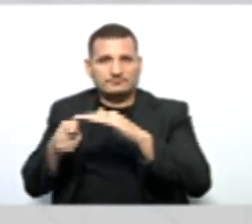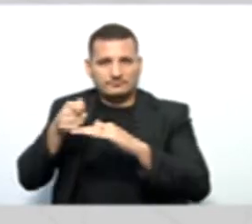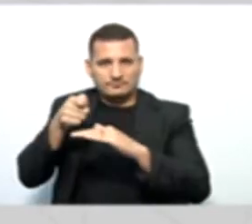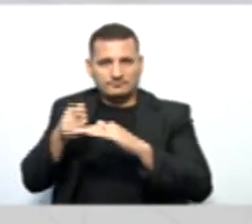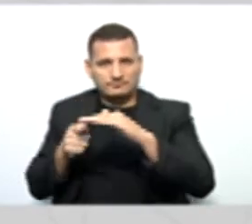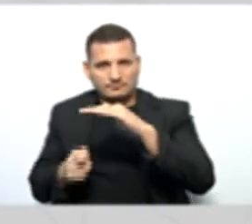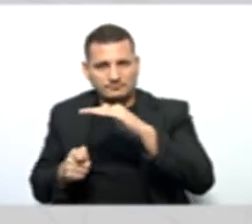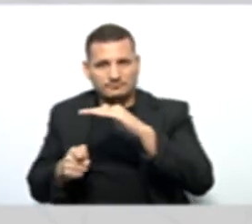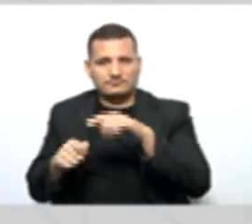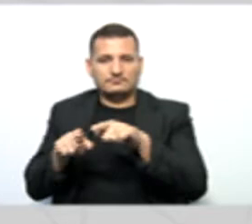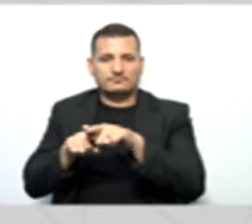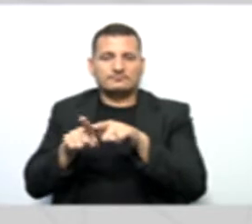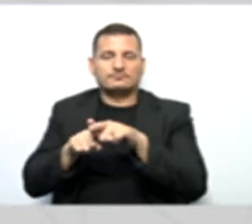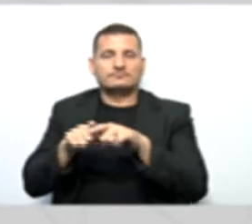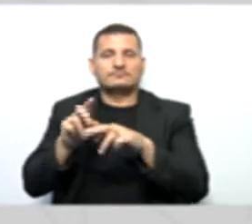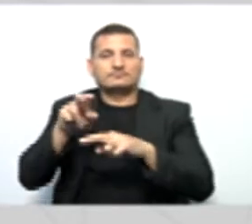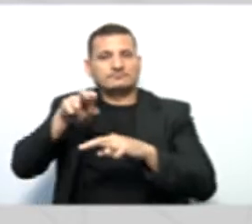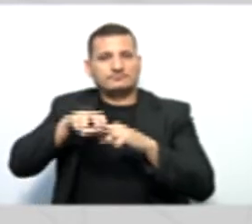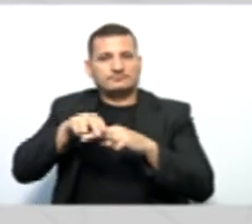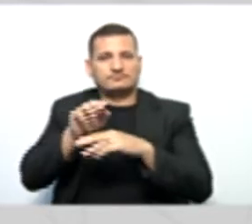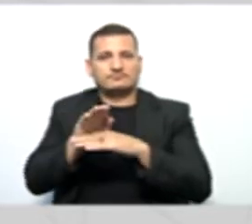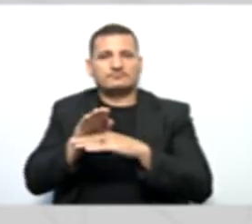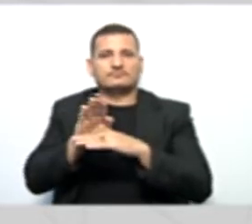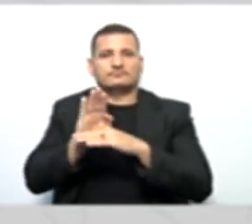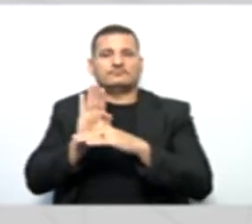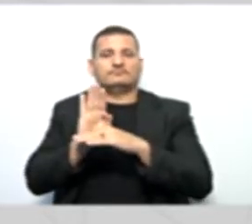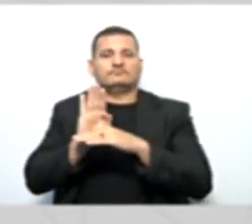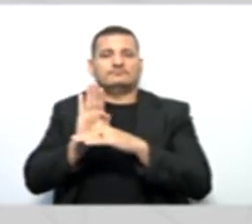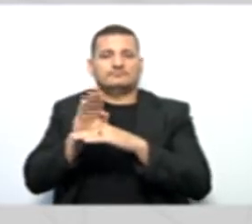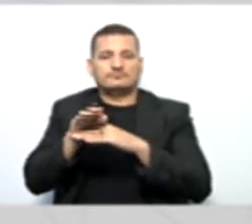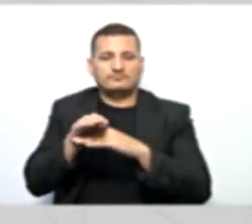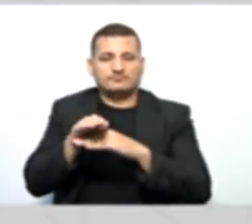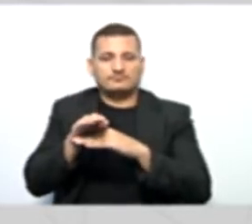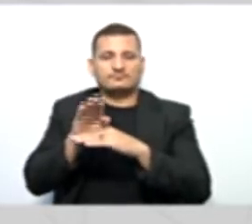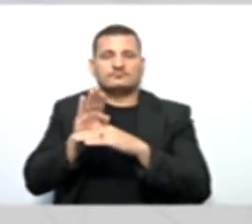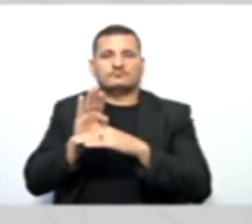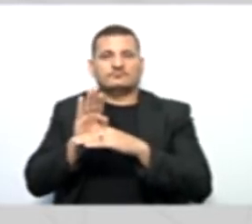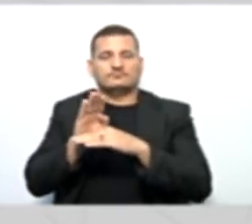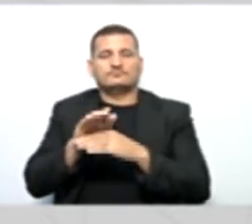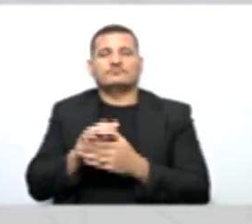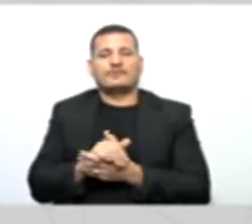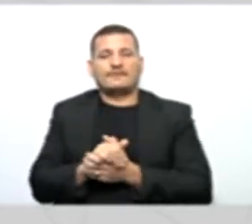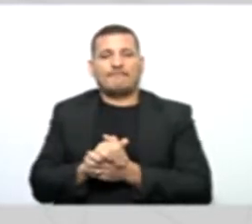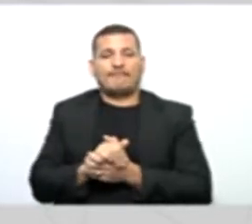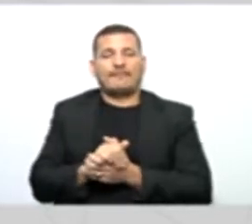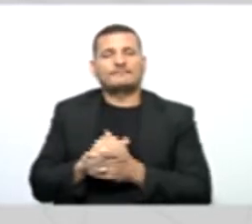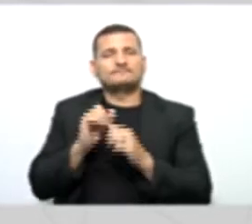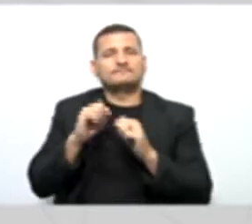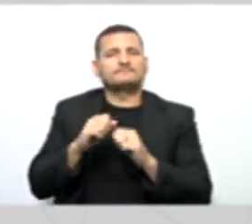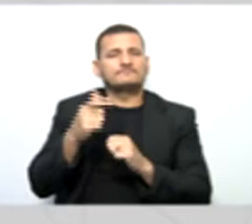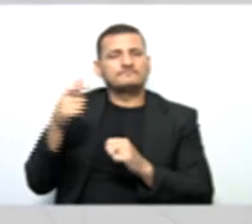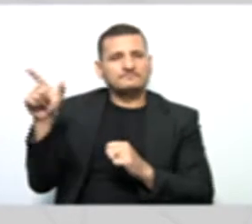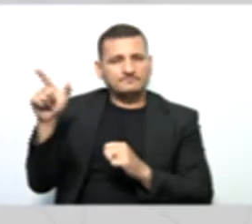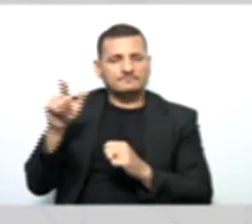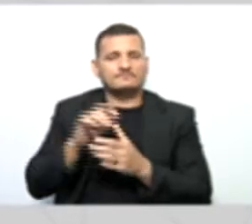e regular sua inclinação. Nós poderíamos ter uma cadeira da